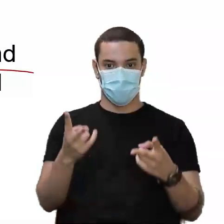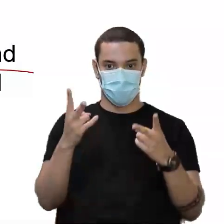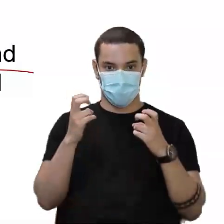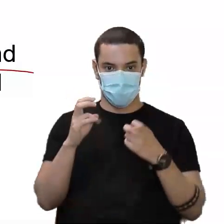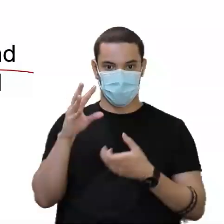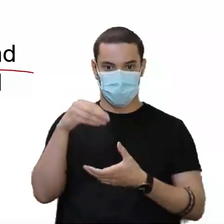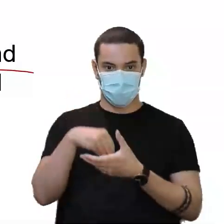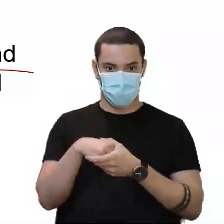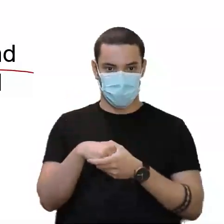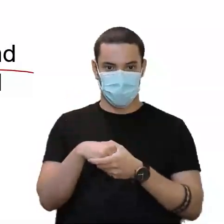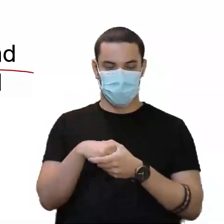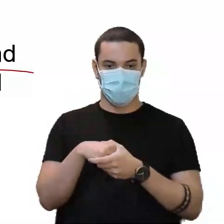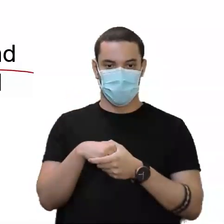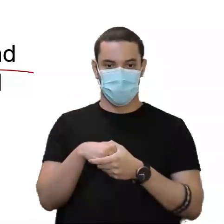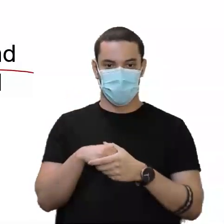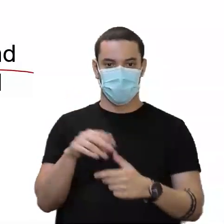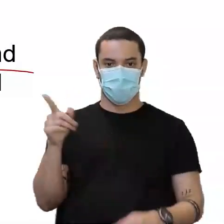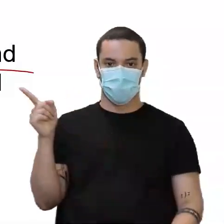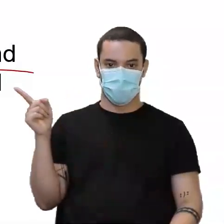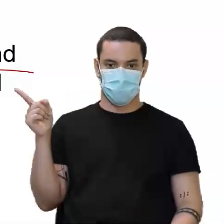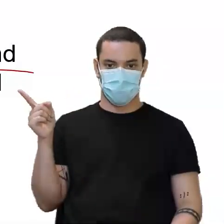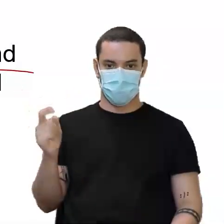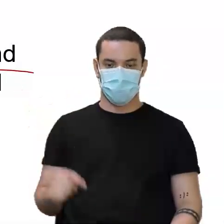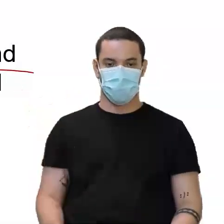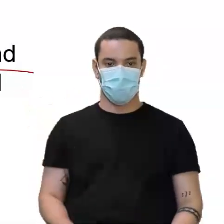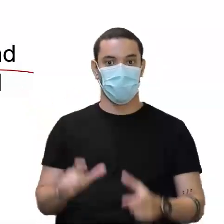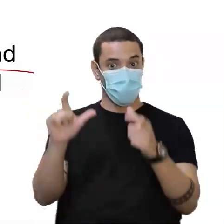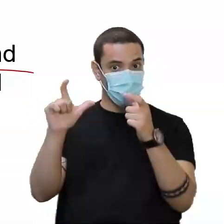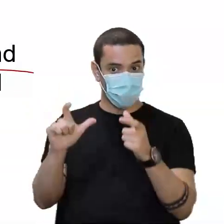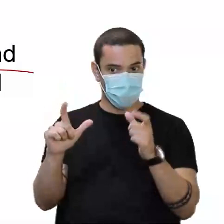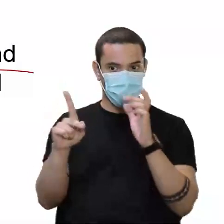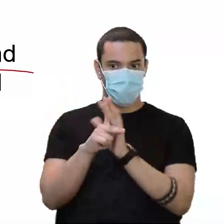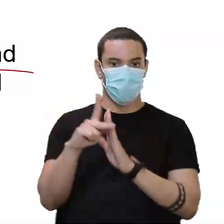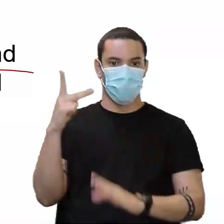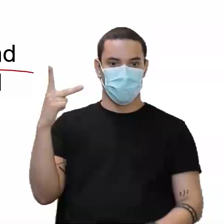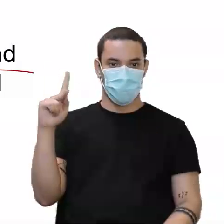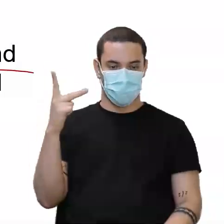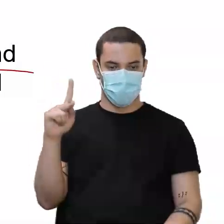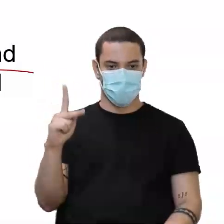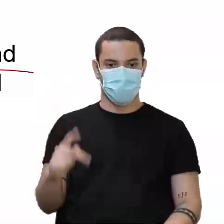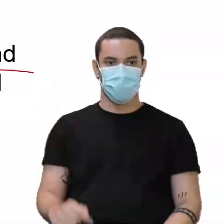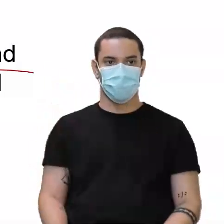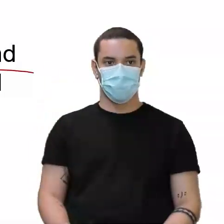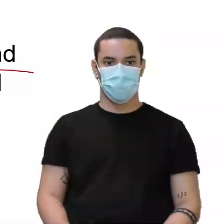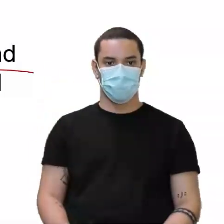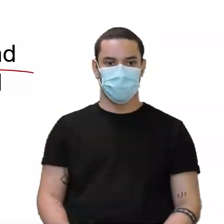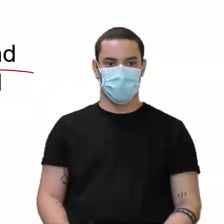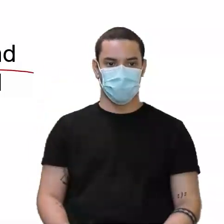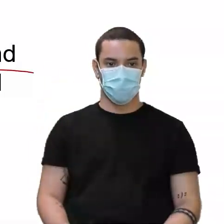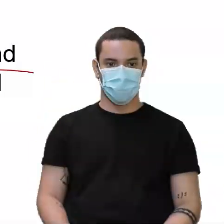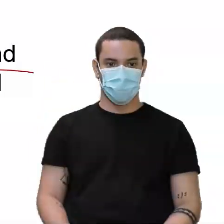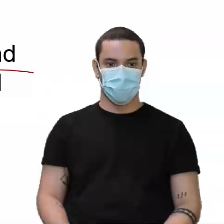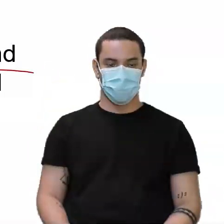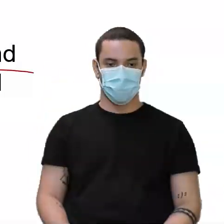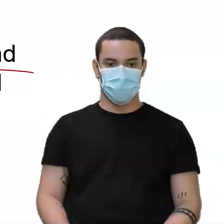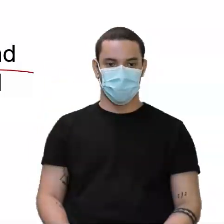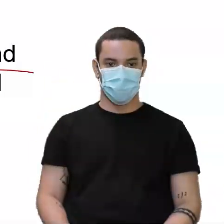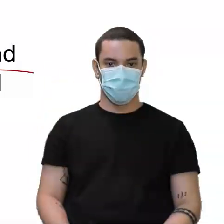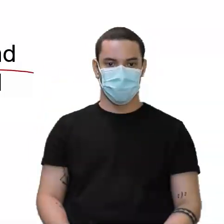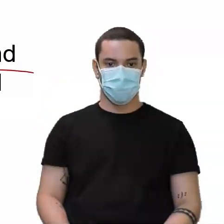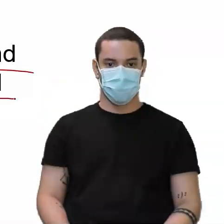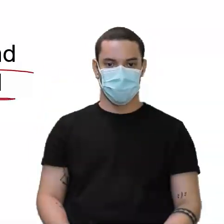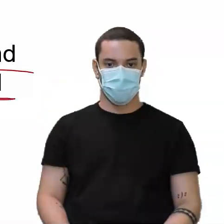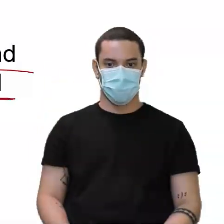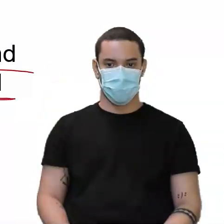nesse lugar aqui, nucleus accumbens, que é o quê? Esse lugar, ele é uma forma de...